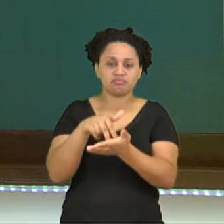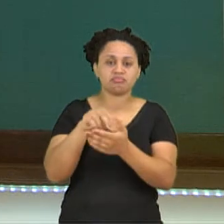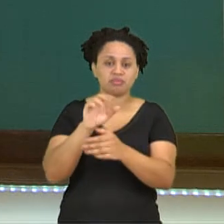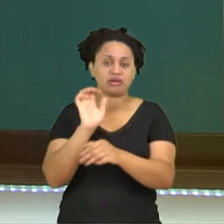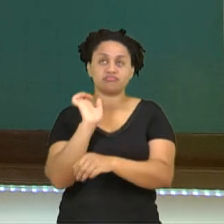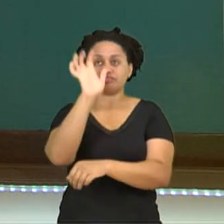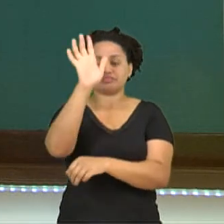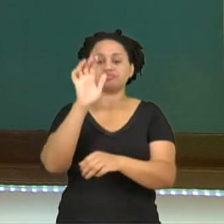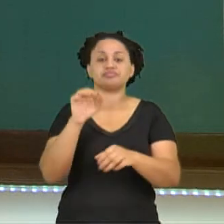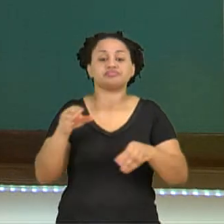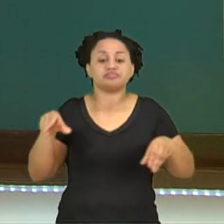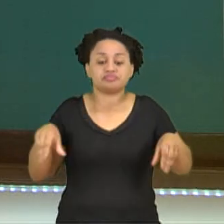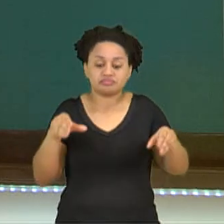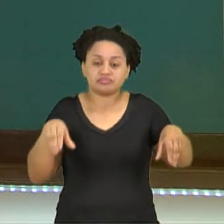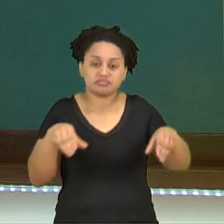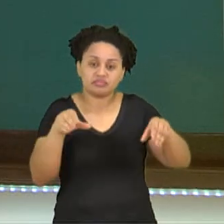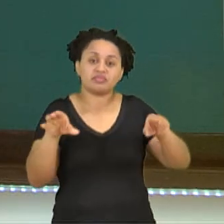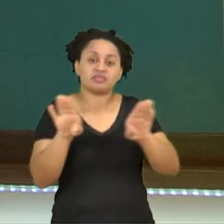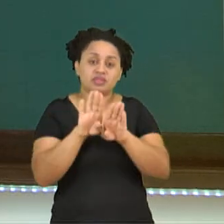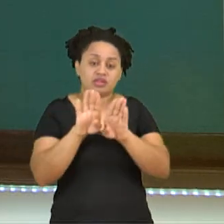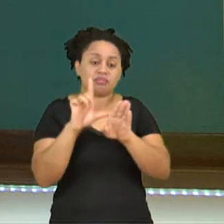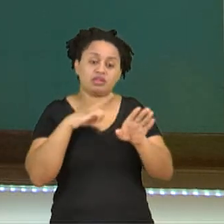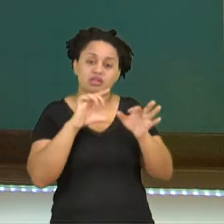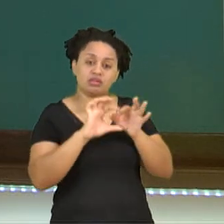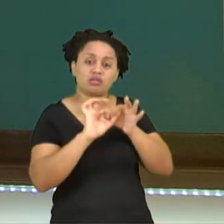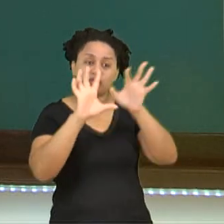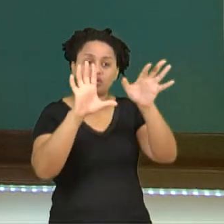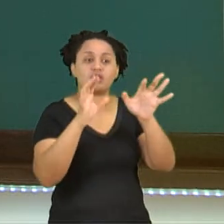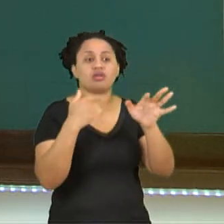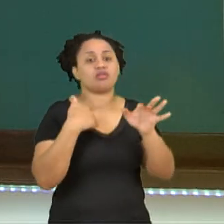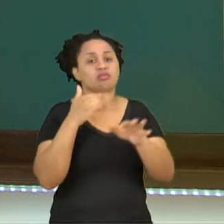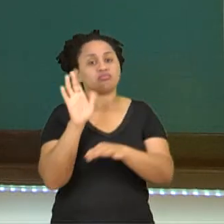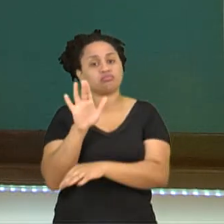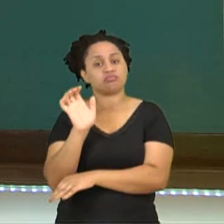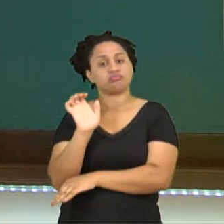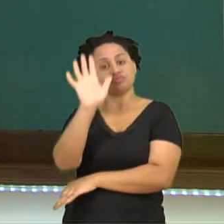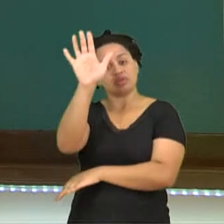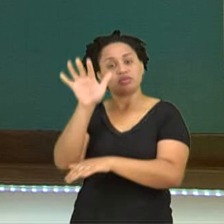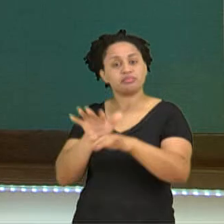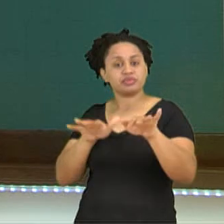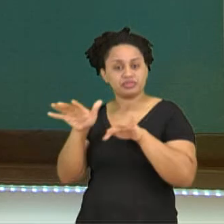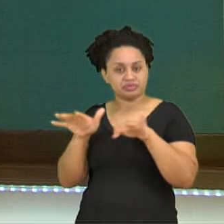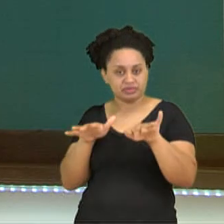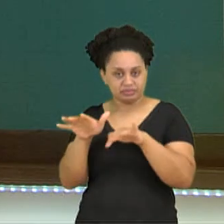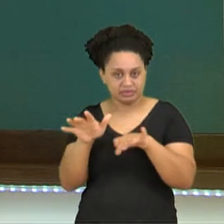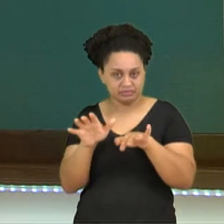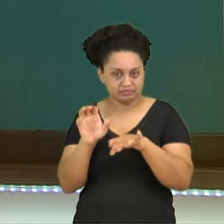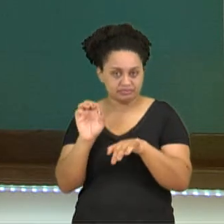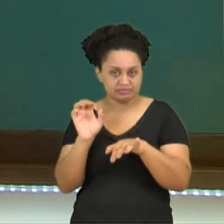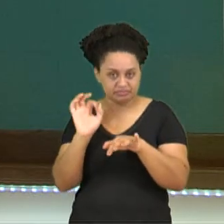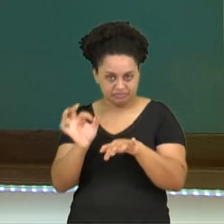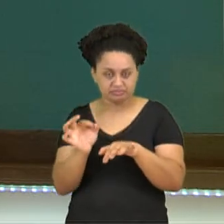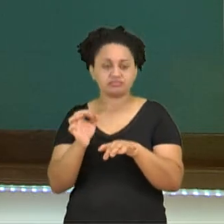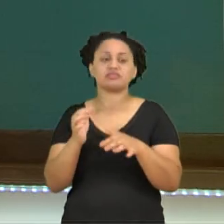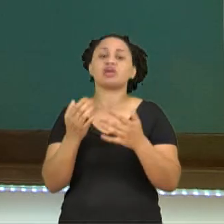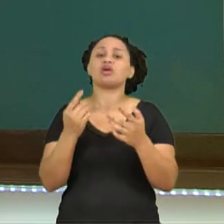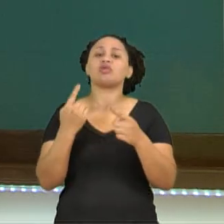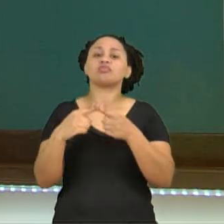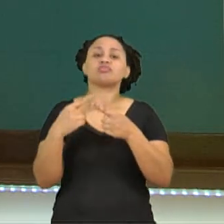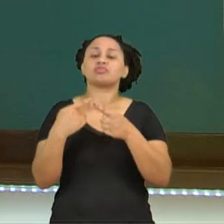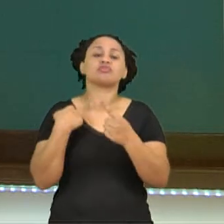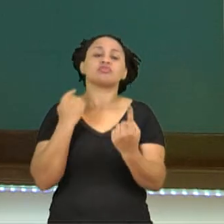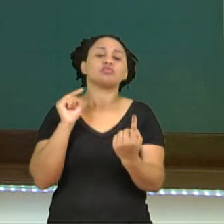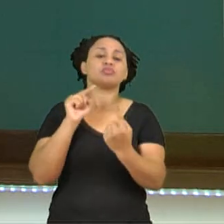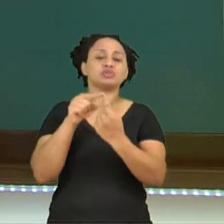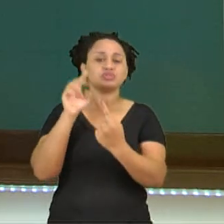de rodas, nós temos o lance livre também, e o arremesso em movimento, certo? para que o